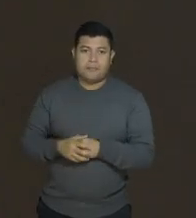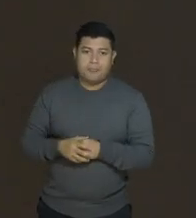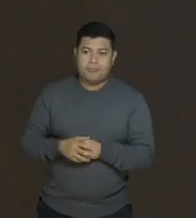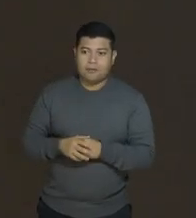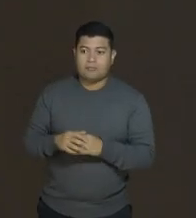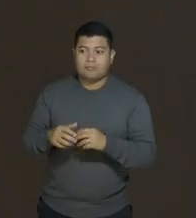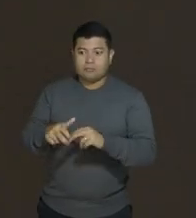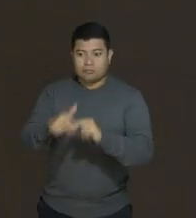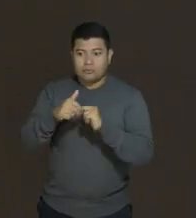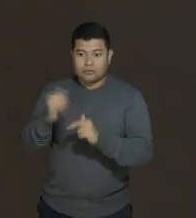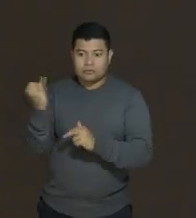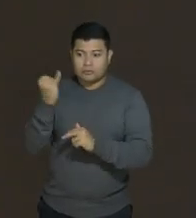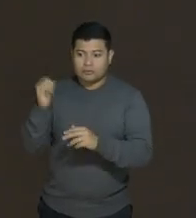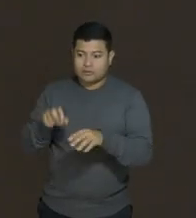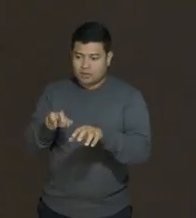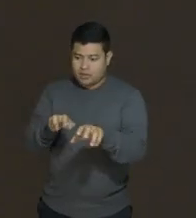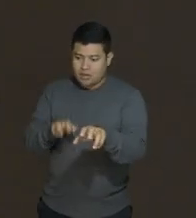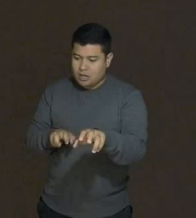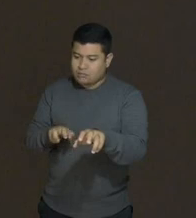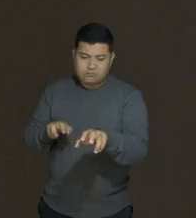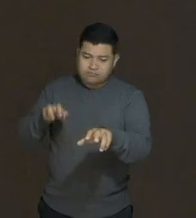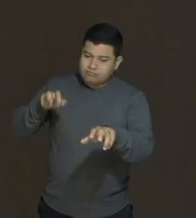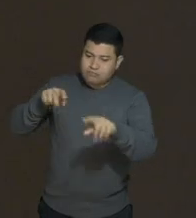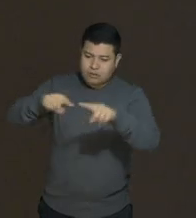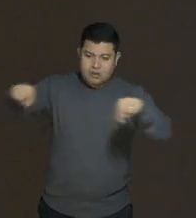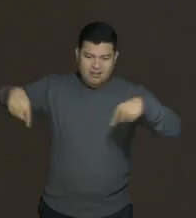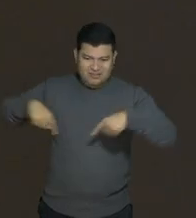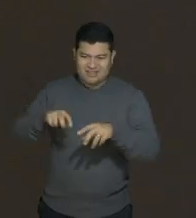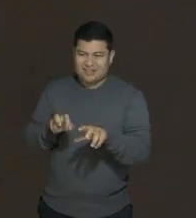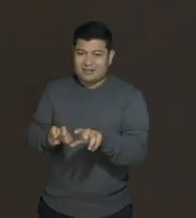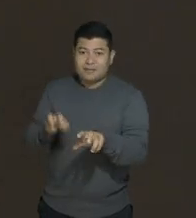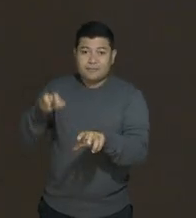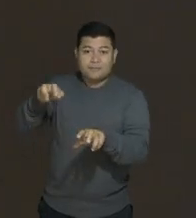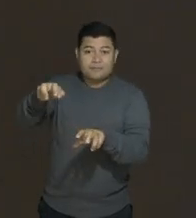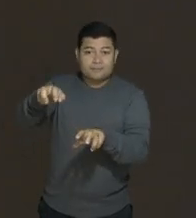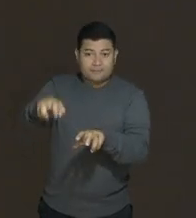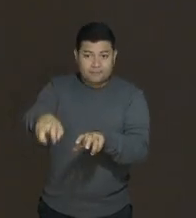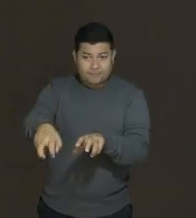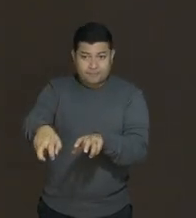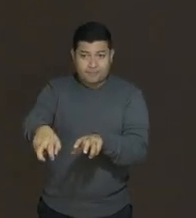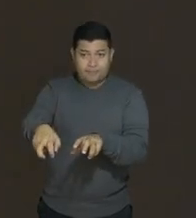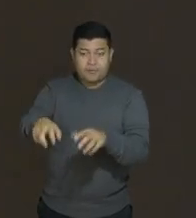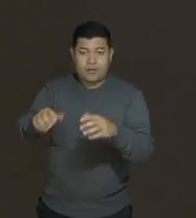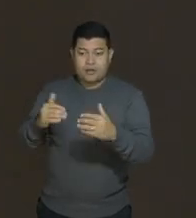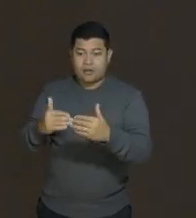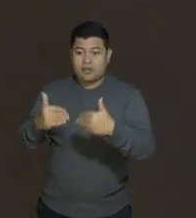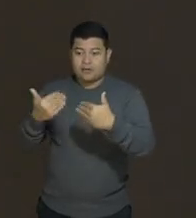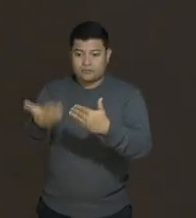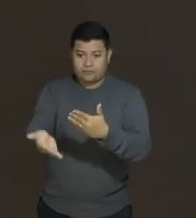foco na coisa principal. Eles não conseguem desligar do resto e ficar só no foco, que é a professora.